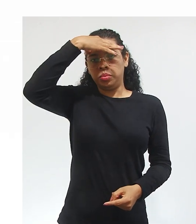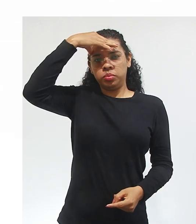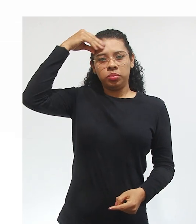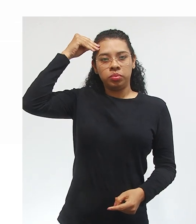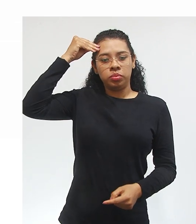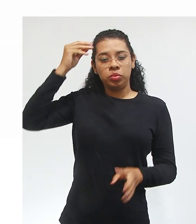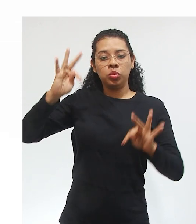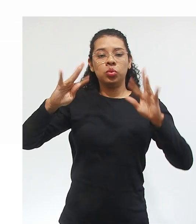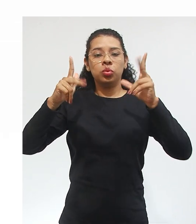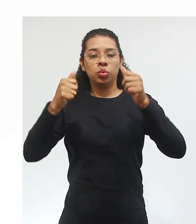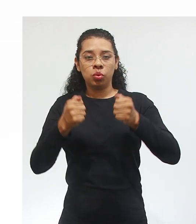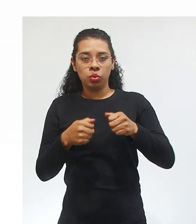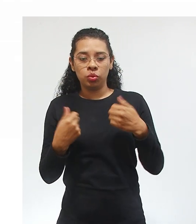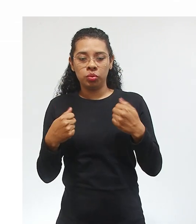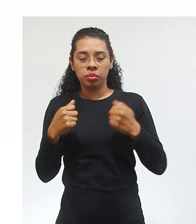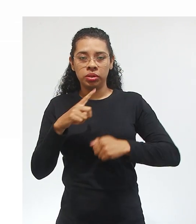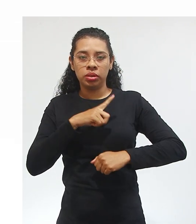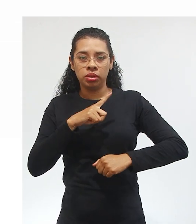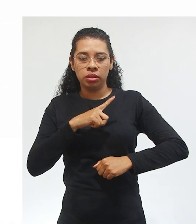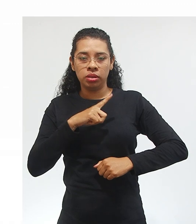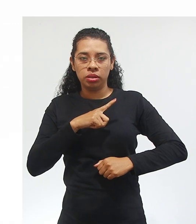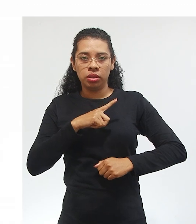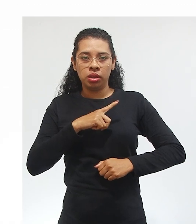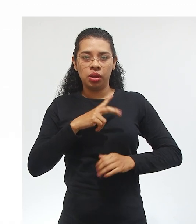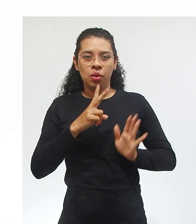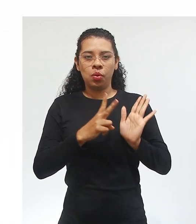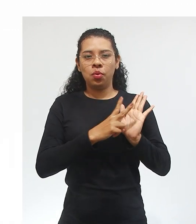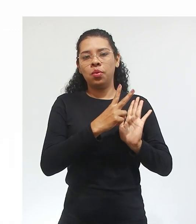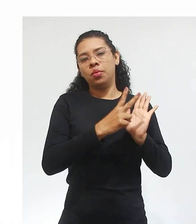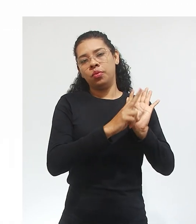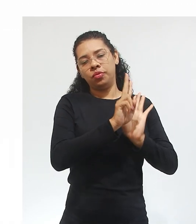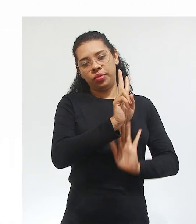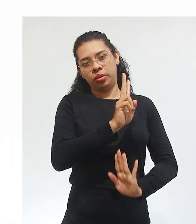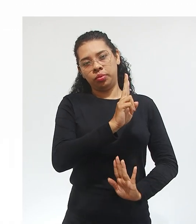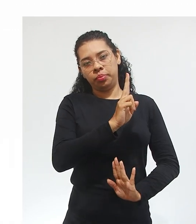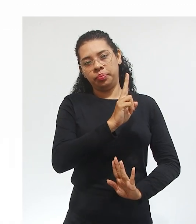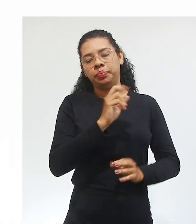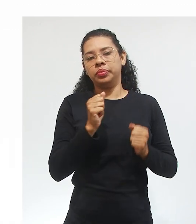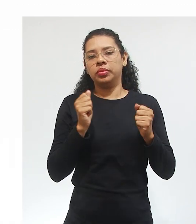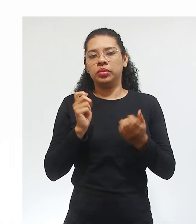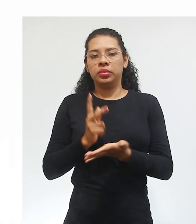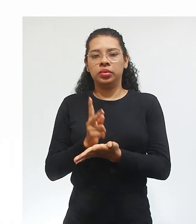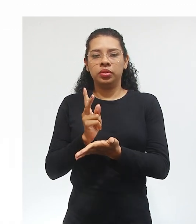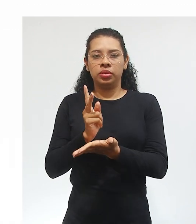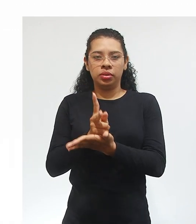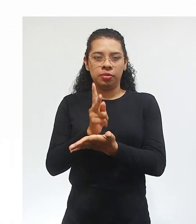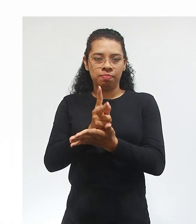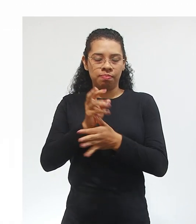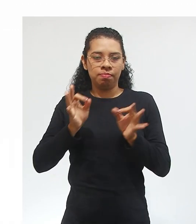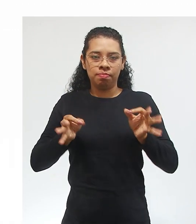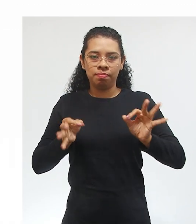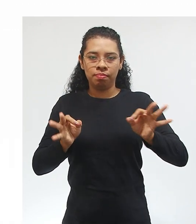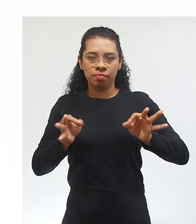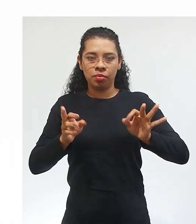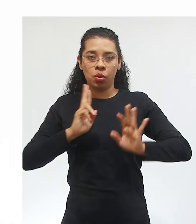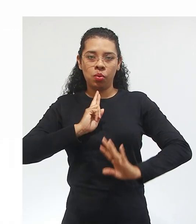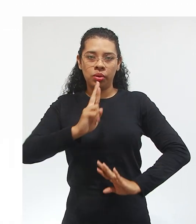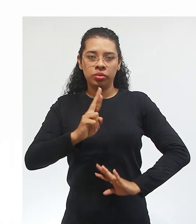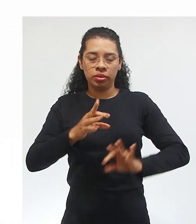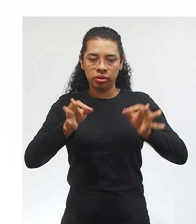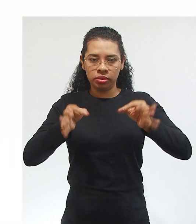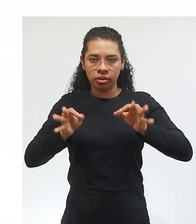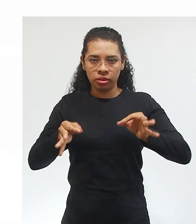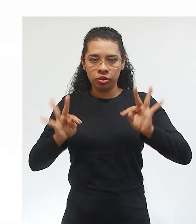do débito têm que ser igual aos dos créditos. Depois disso, gente, a gente vai falar o que se chama